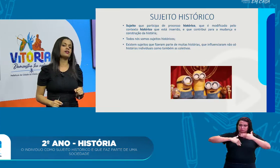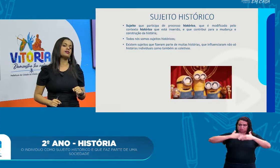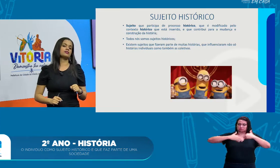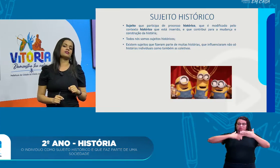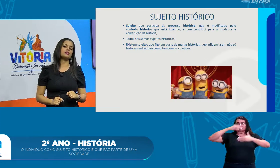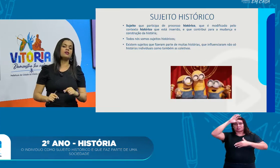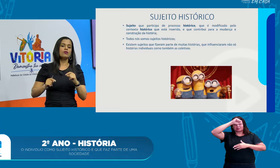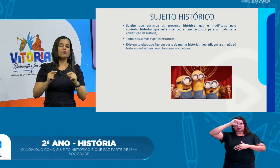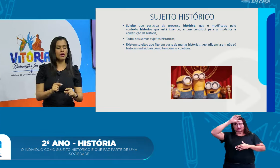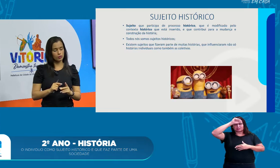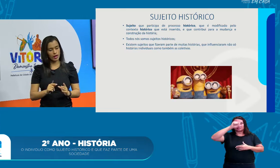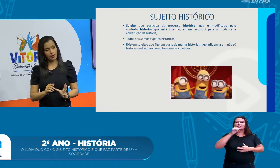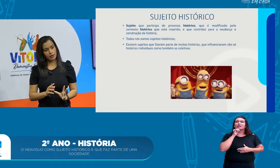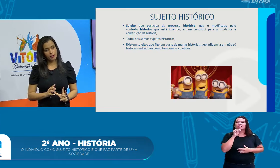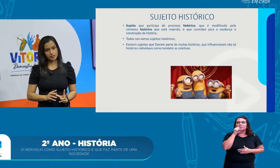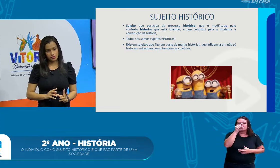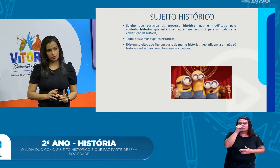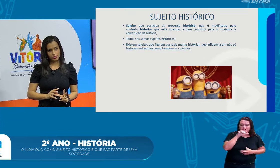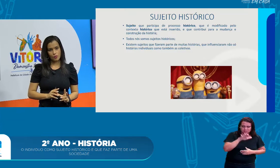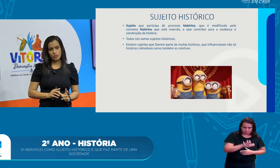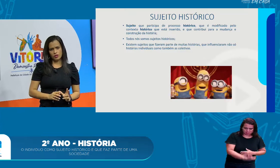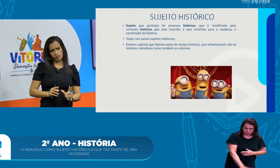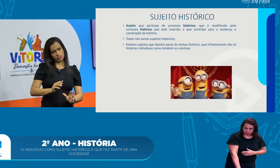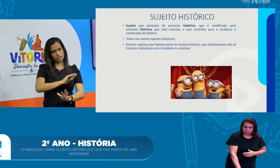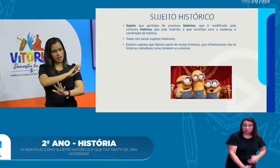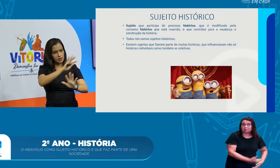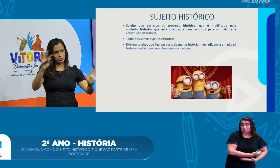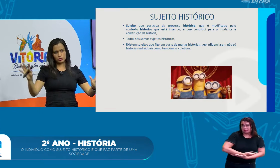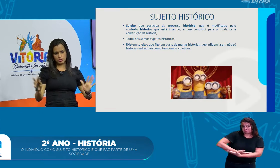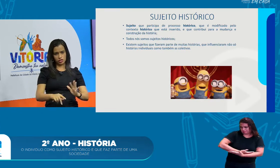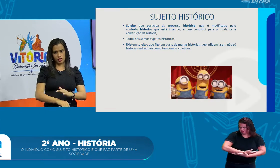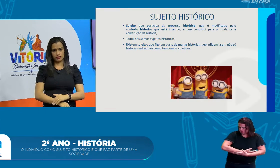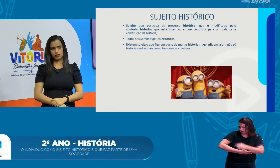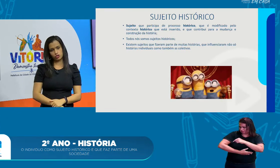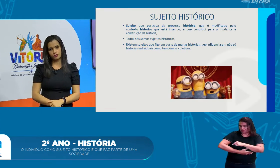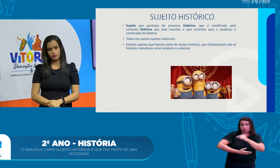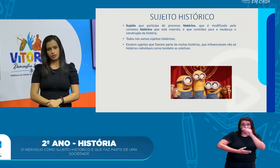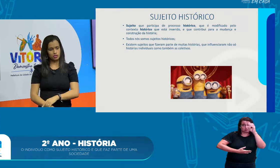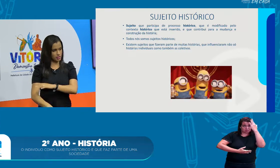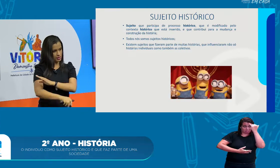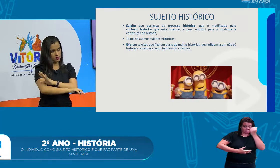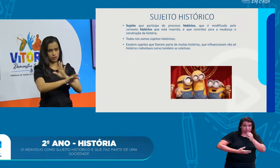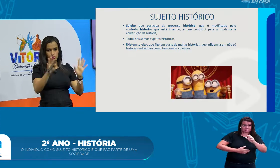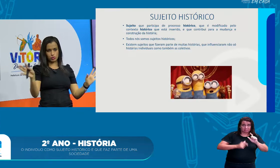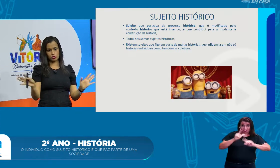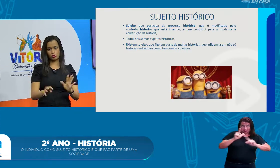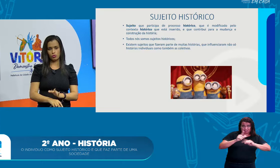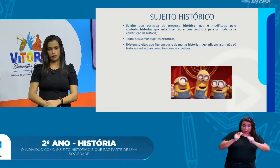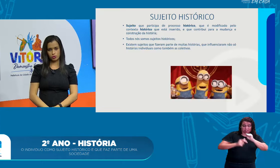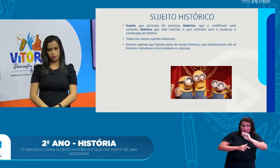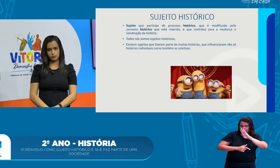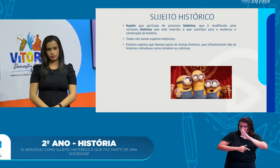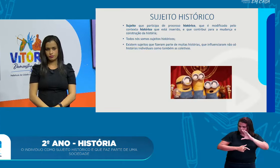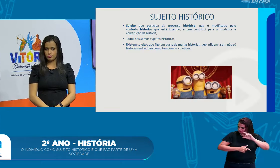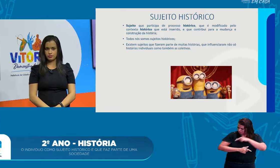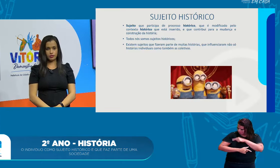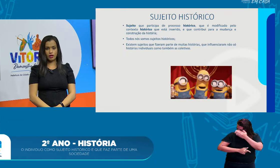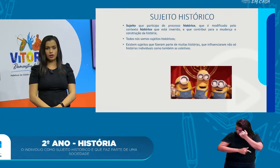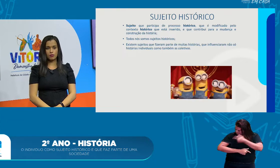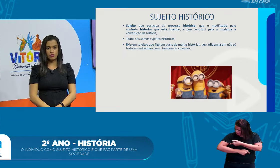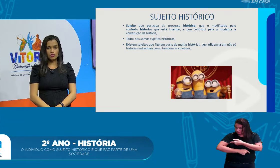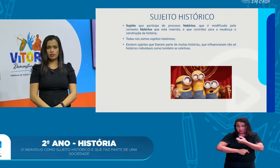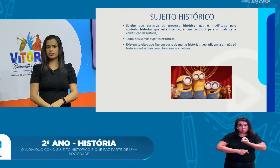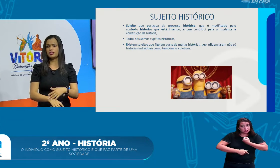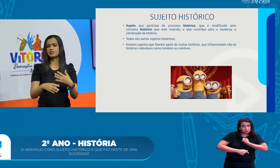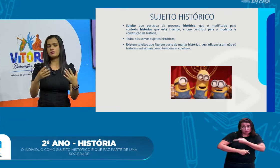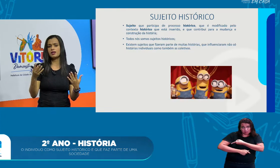você, criança, quando era bebezinho, você já sabia de todas as letras? Já sabia de todos os números?